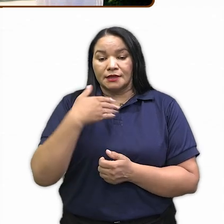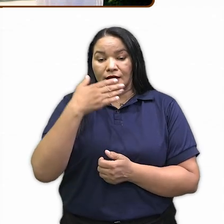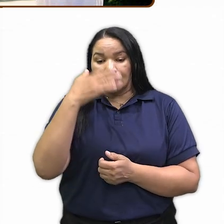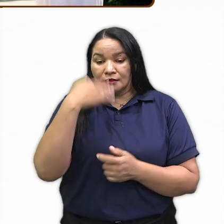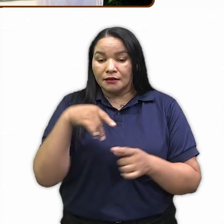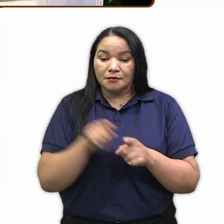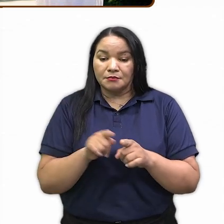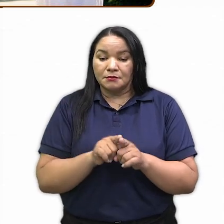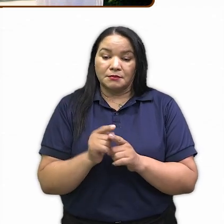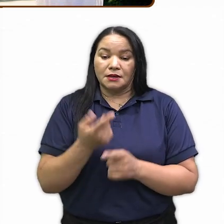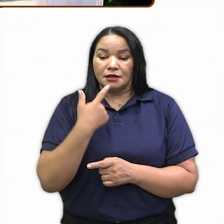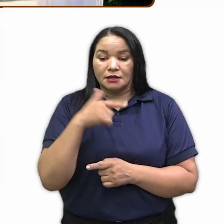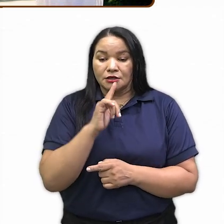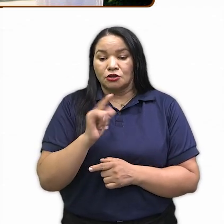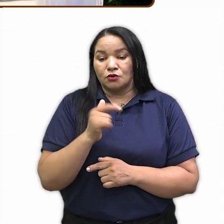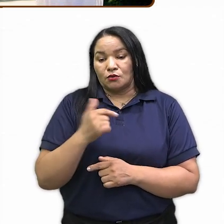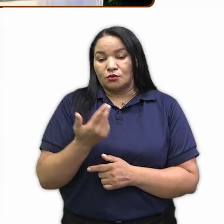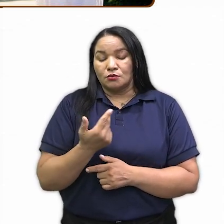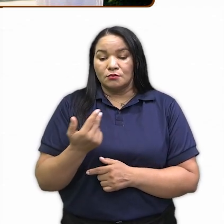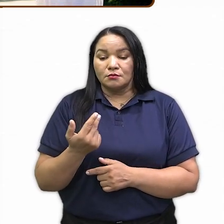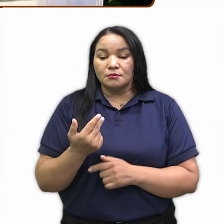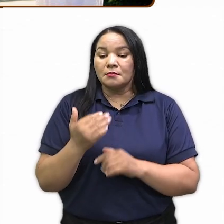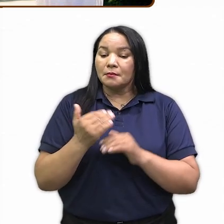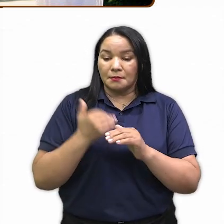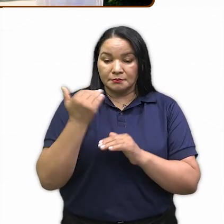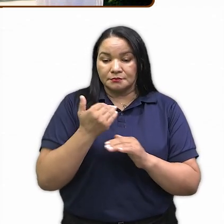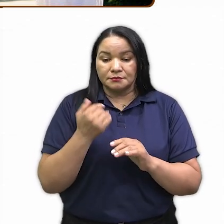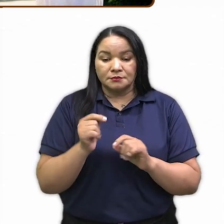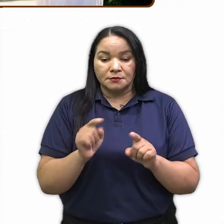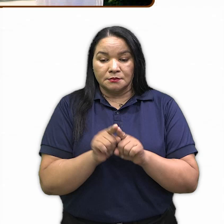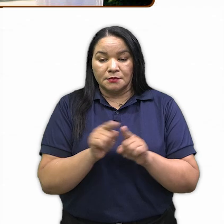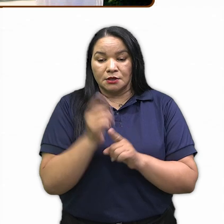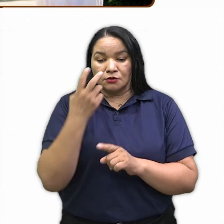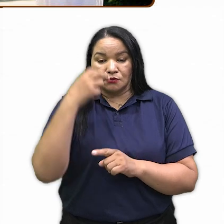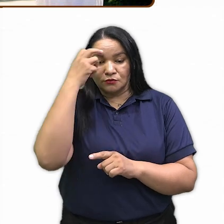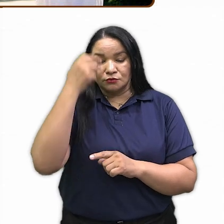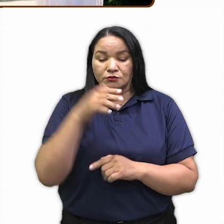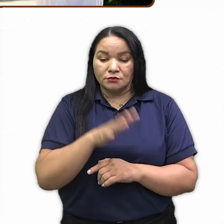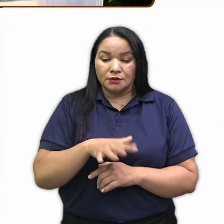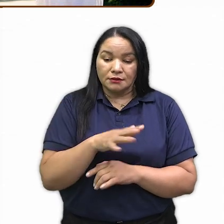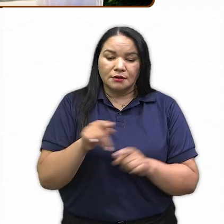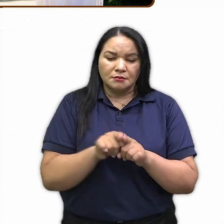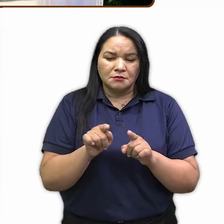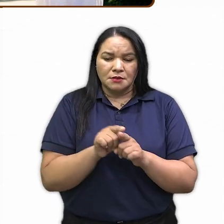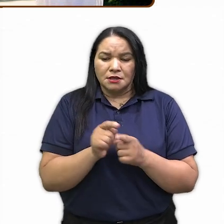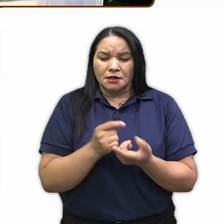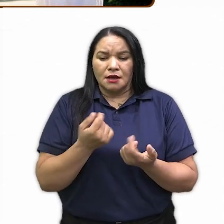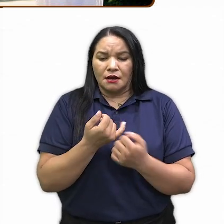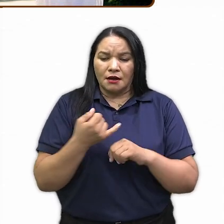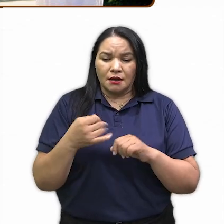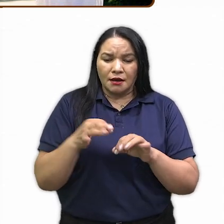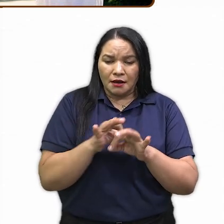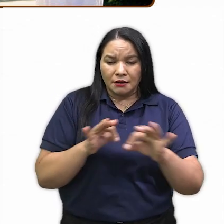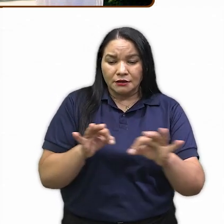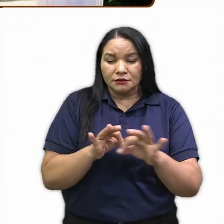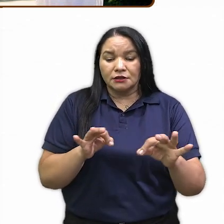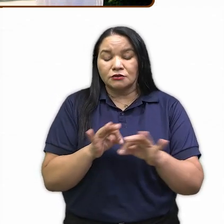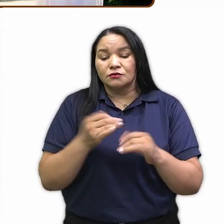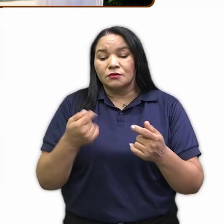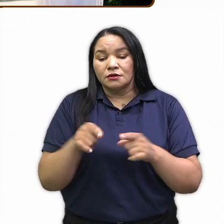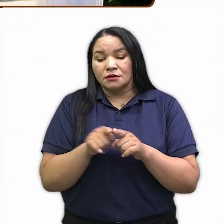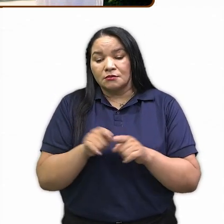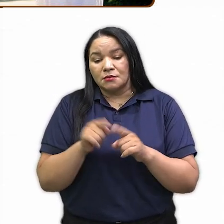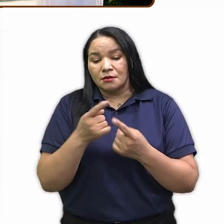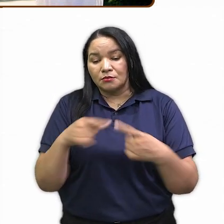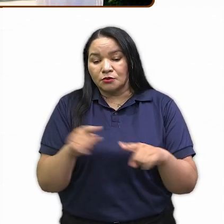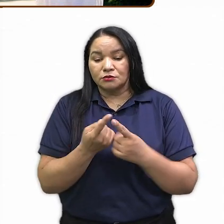comum. A cultura árabe ela é também influente em áreas como a literatura, uma arquitetura islâmica, a